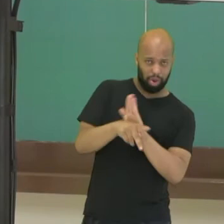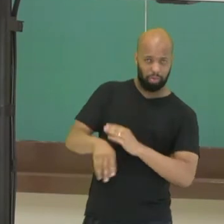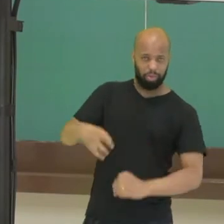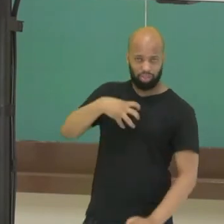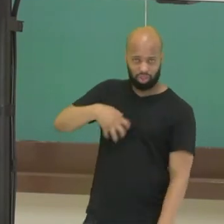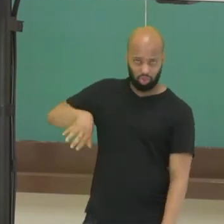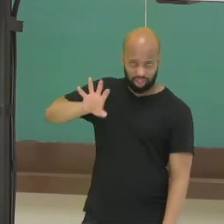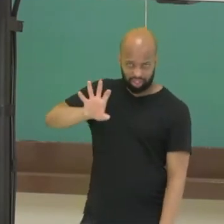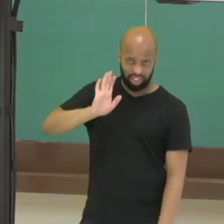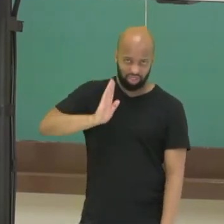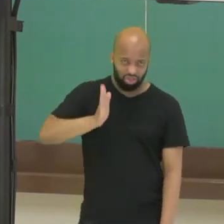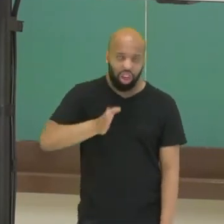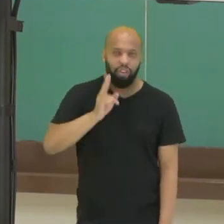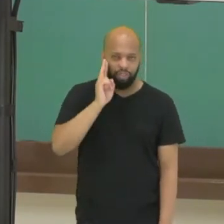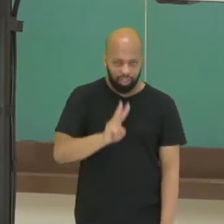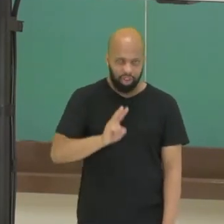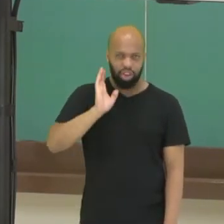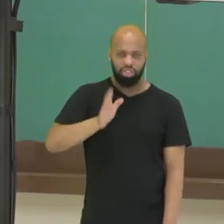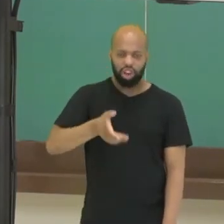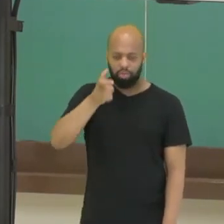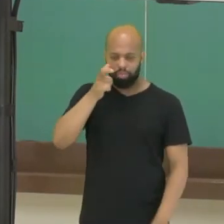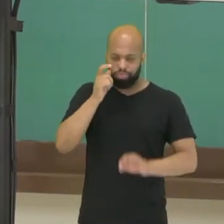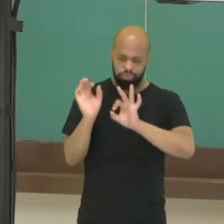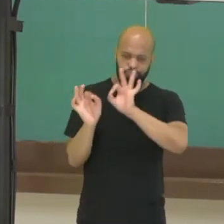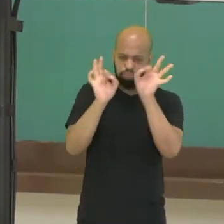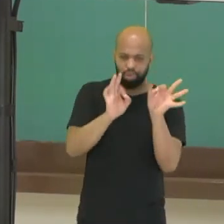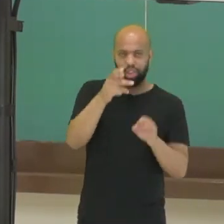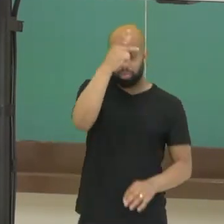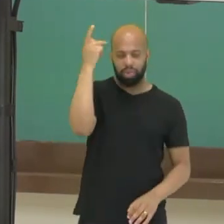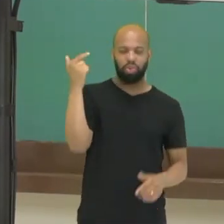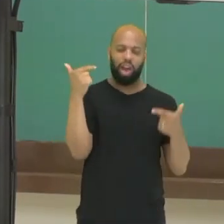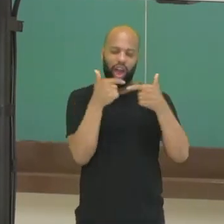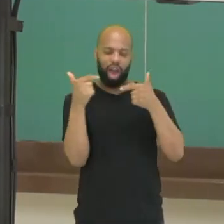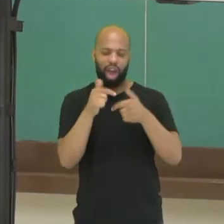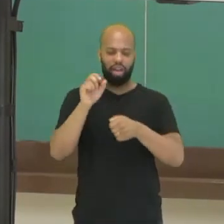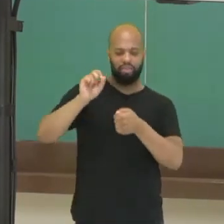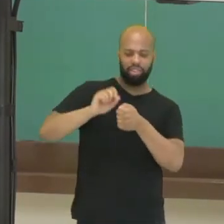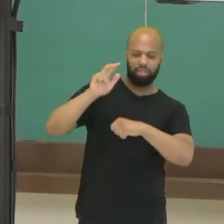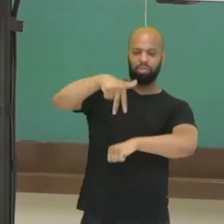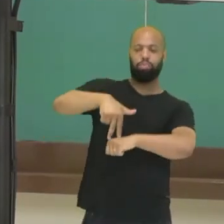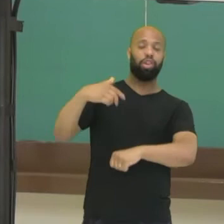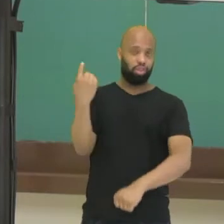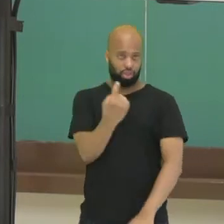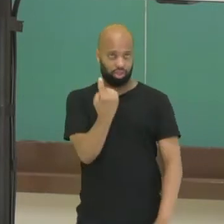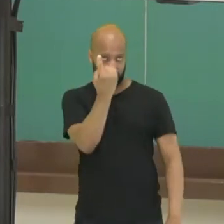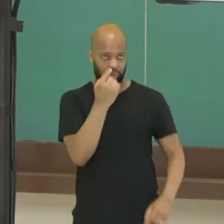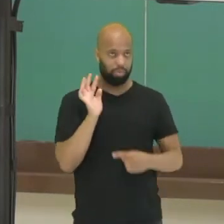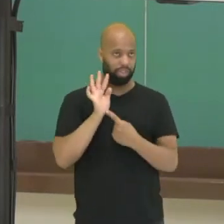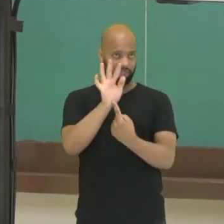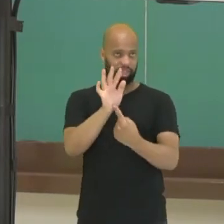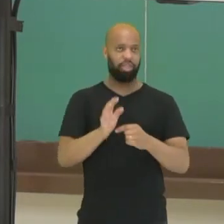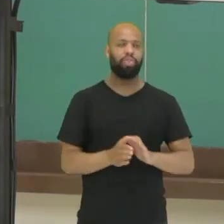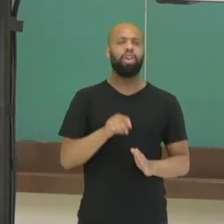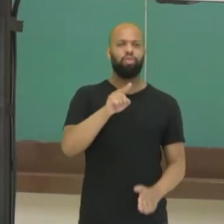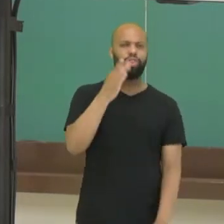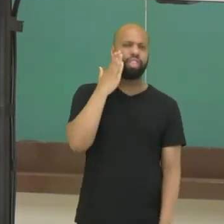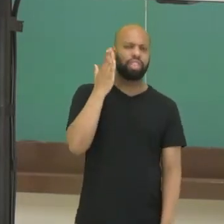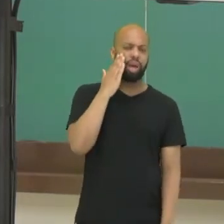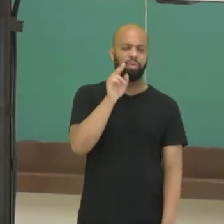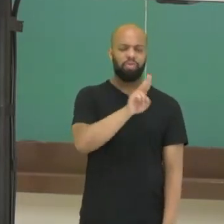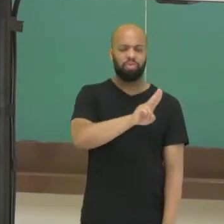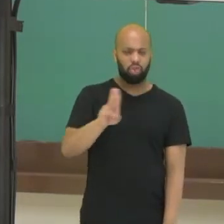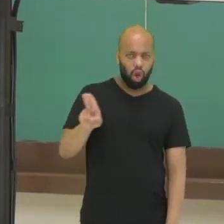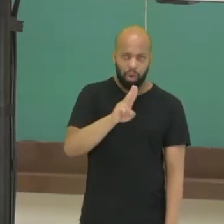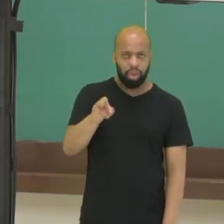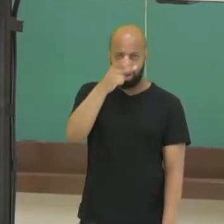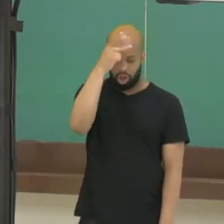já presenciou, né? Já foi assistir um comediante ali sozinho no palco apresentando? Saberia dizer o nome de um